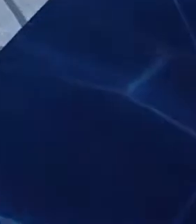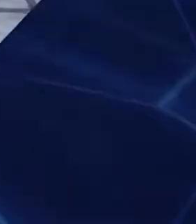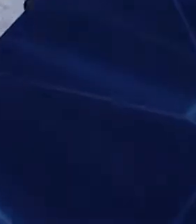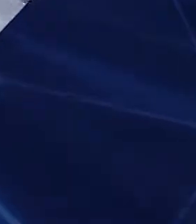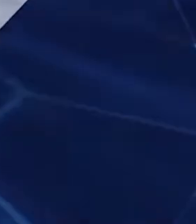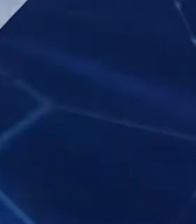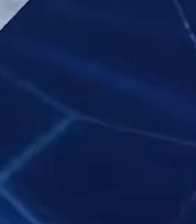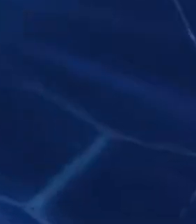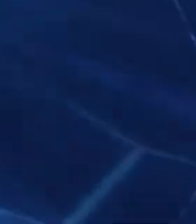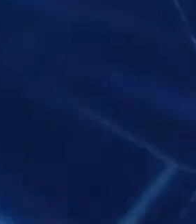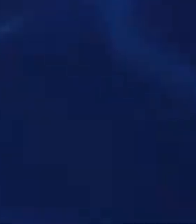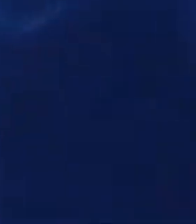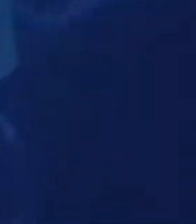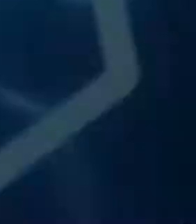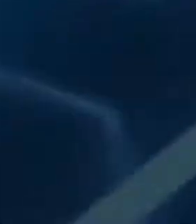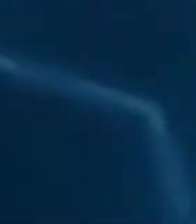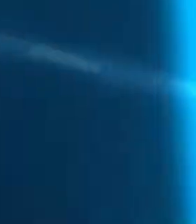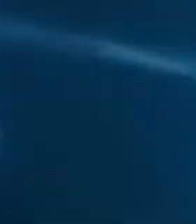aí